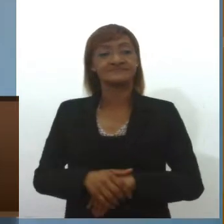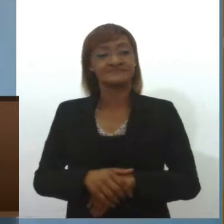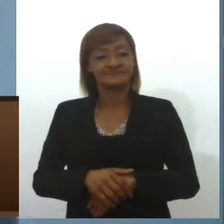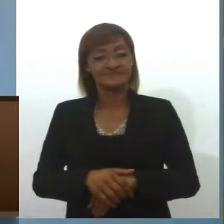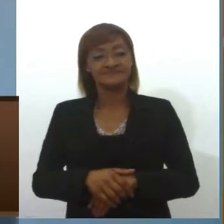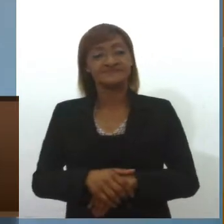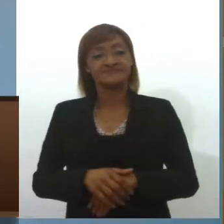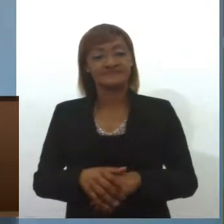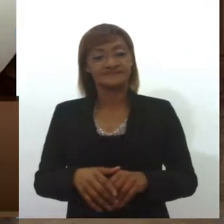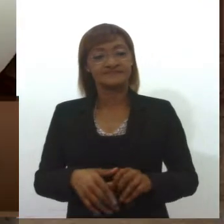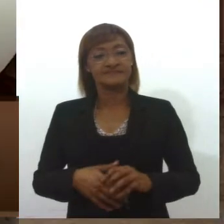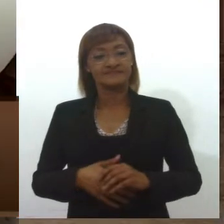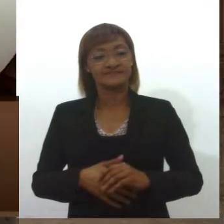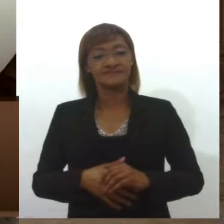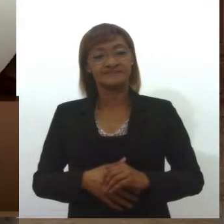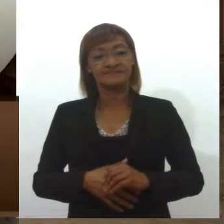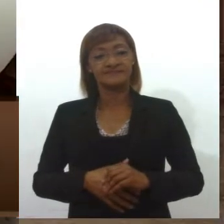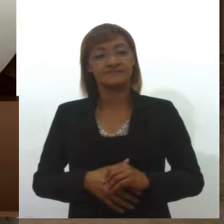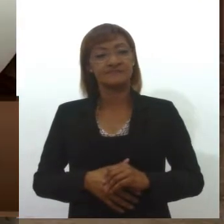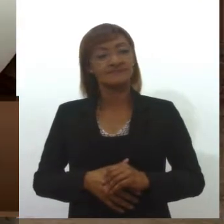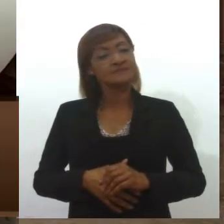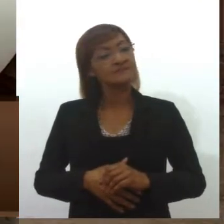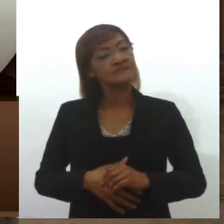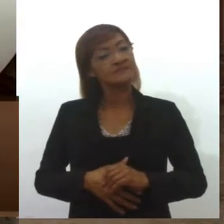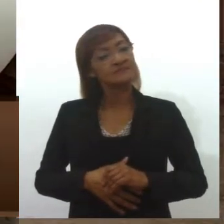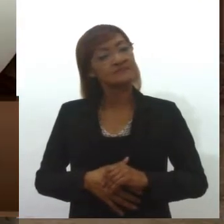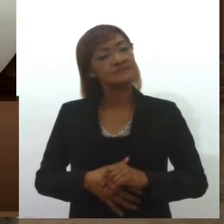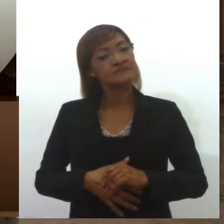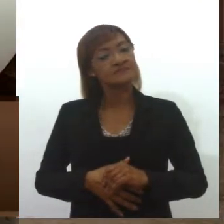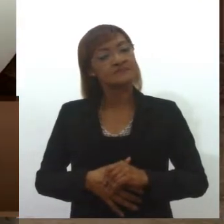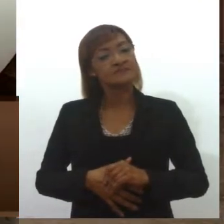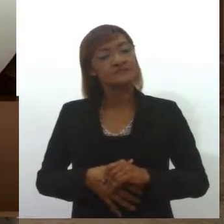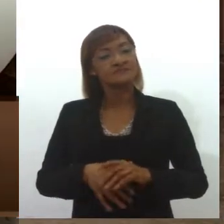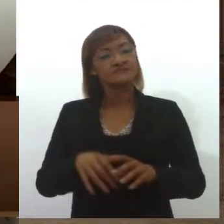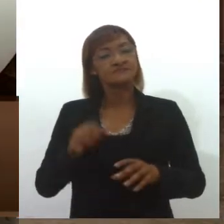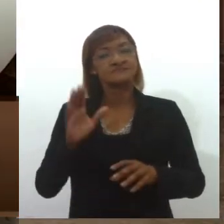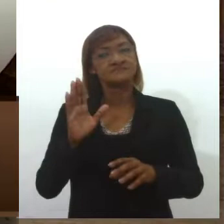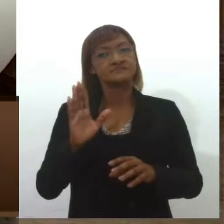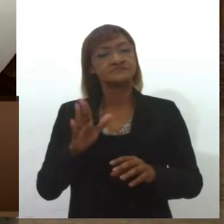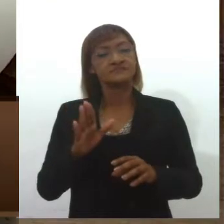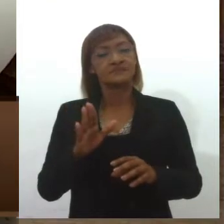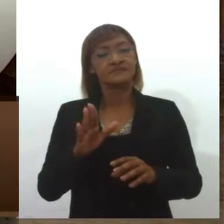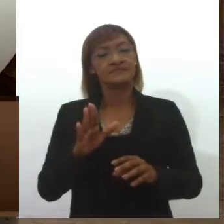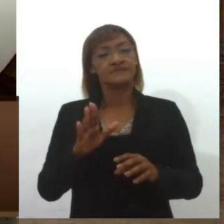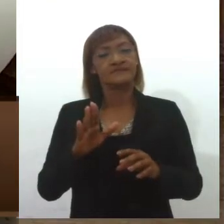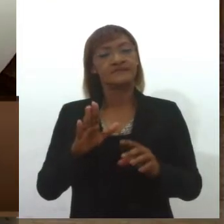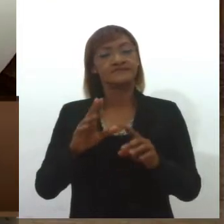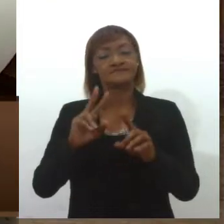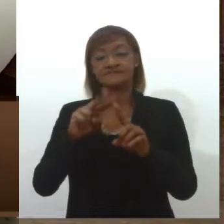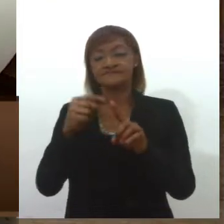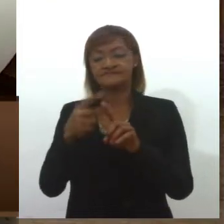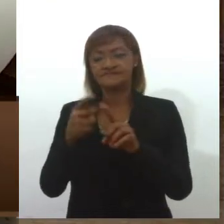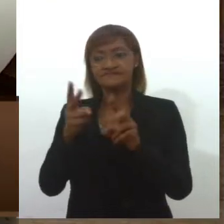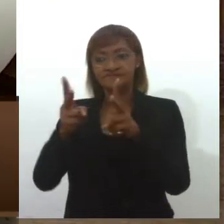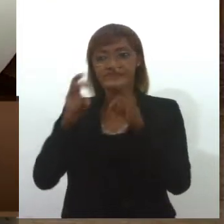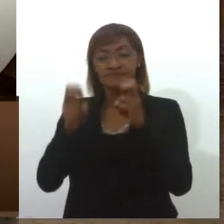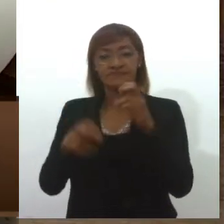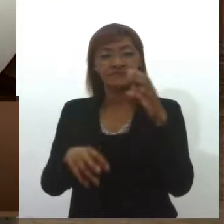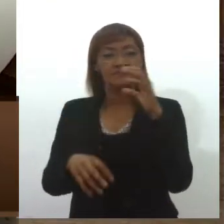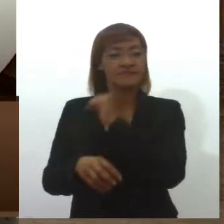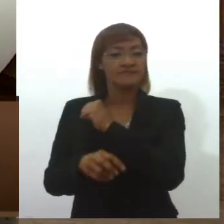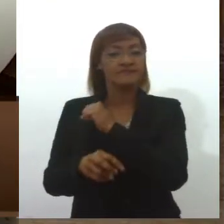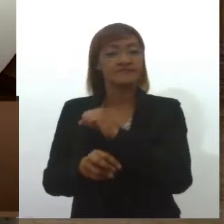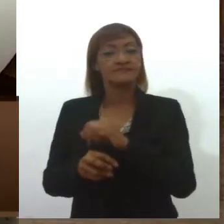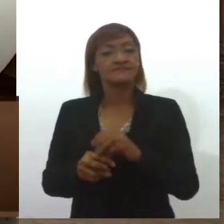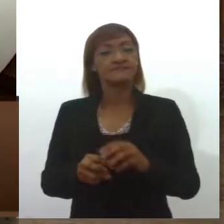E como a gente vê também, né, nos combustíveis, quando aumenta, na bomba a gente vê rapidinho,